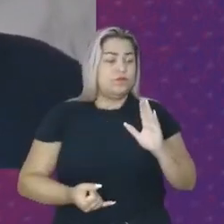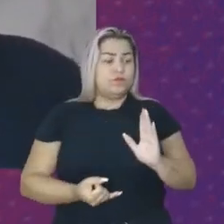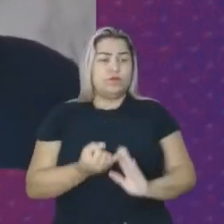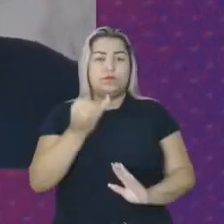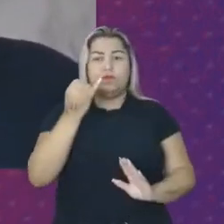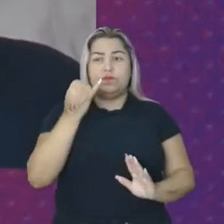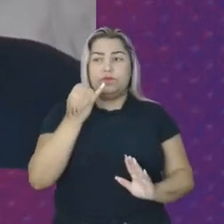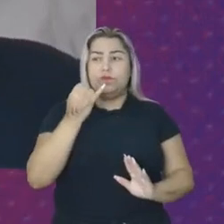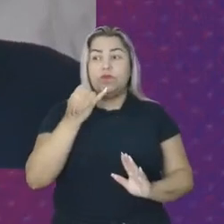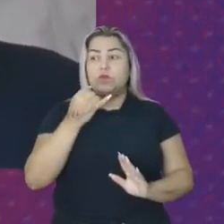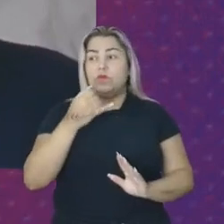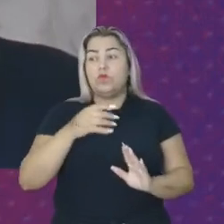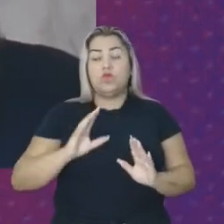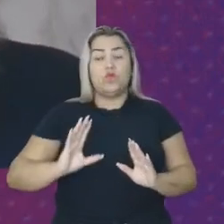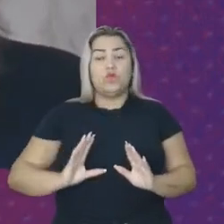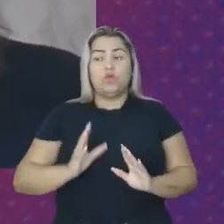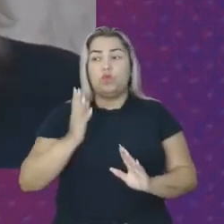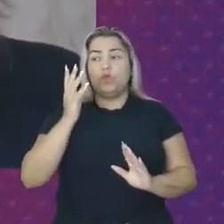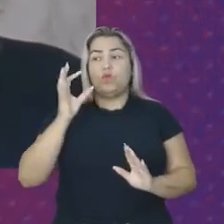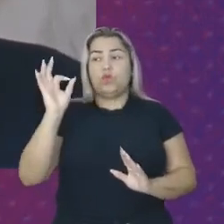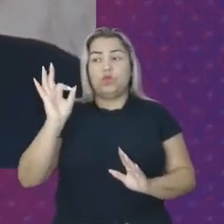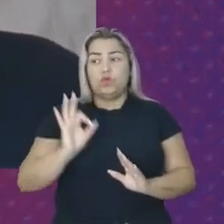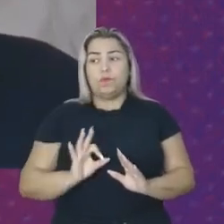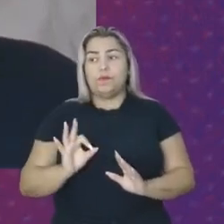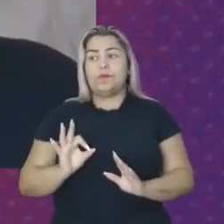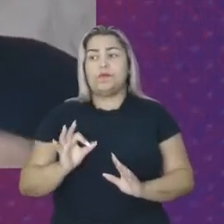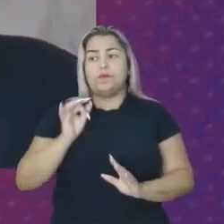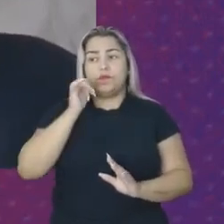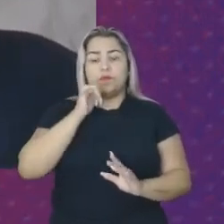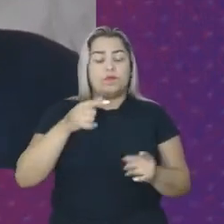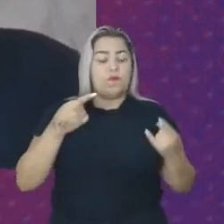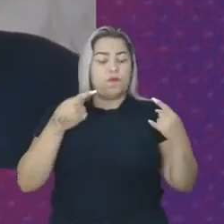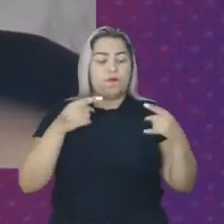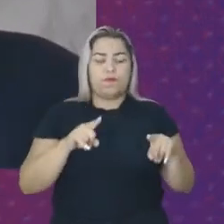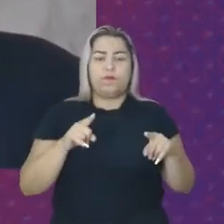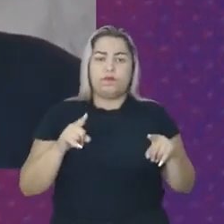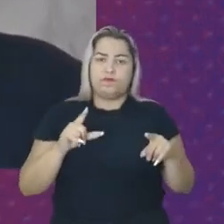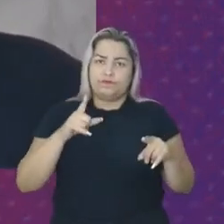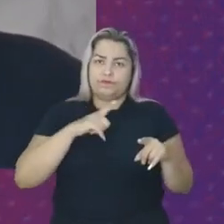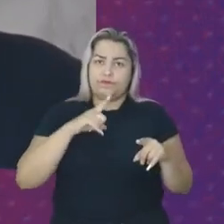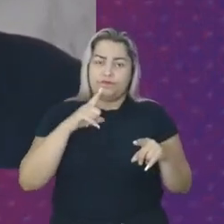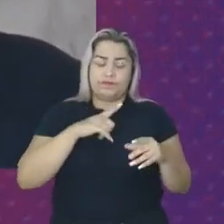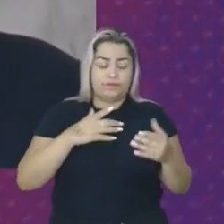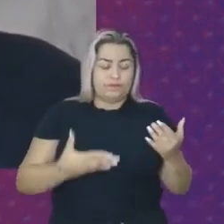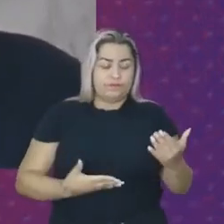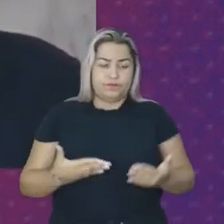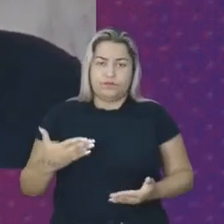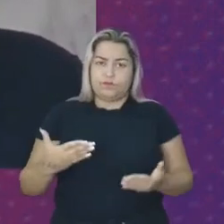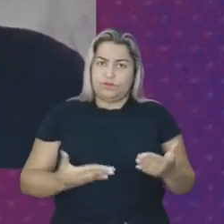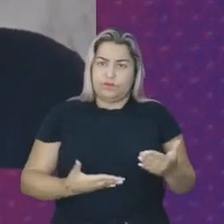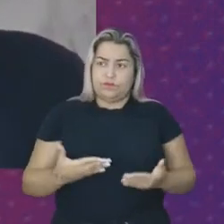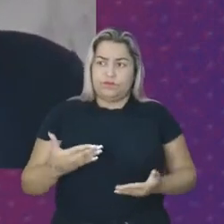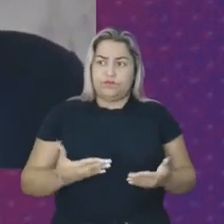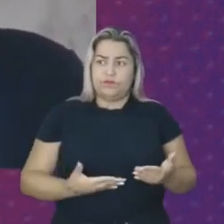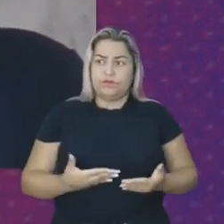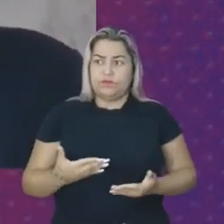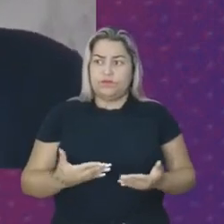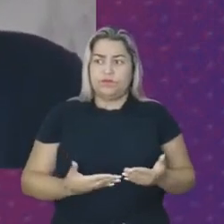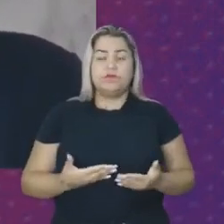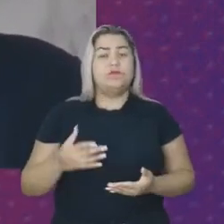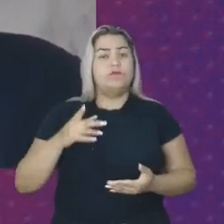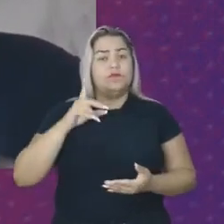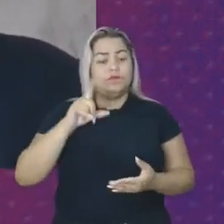feminicídio, índices altos de violência contra a mulher, que tenham no mínimo um dos serviços que